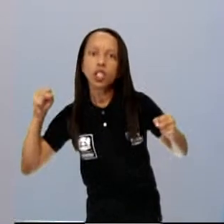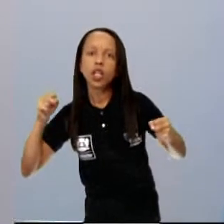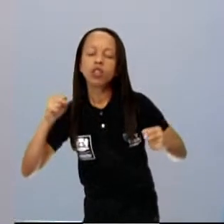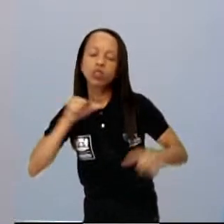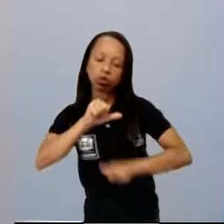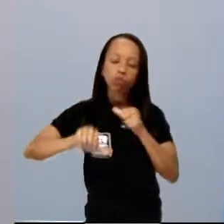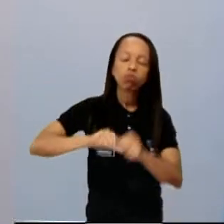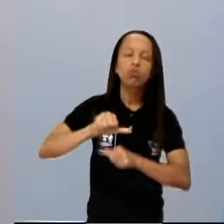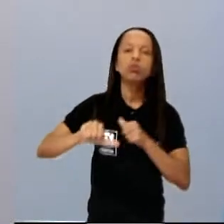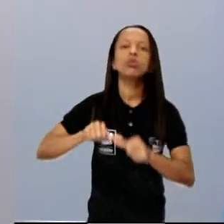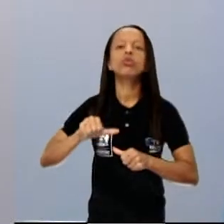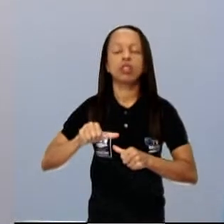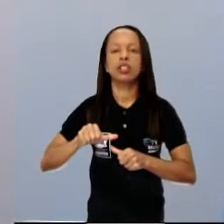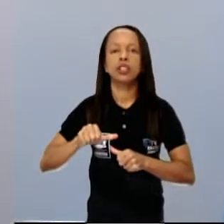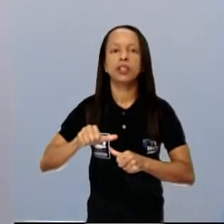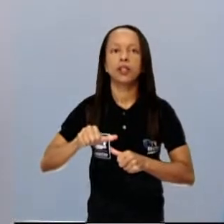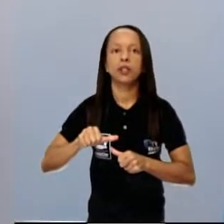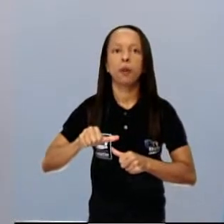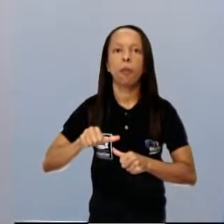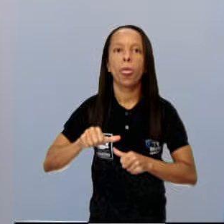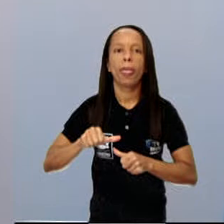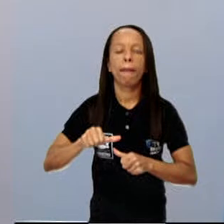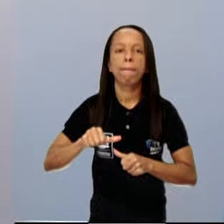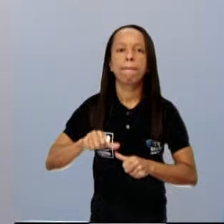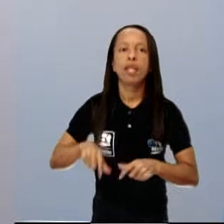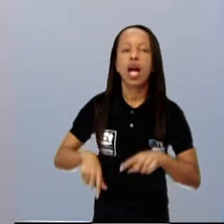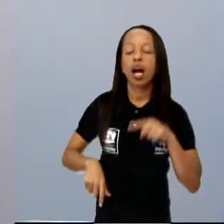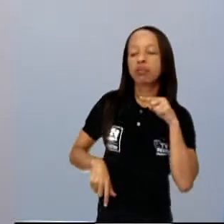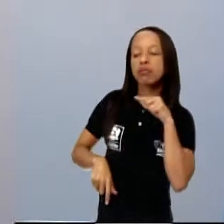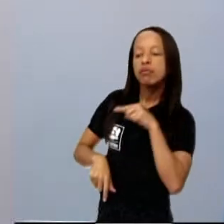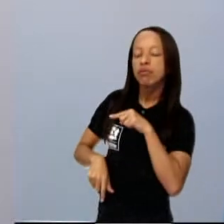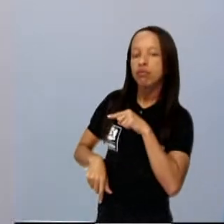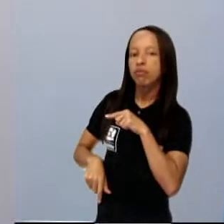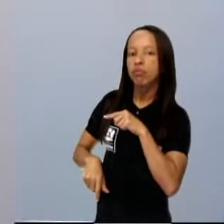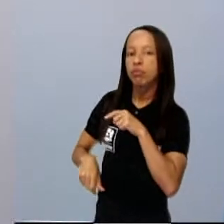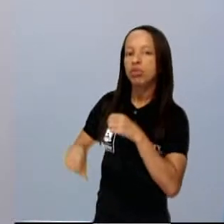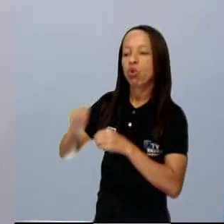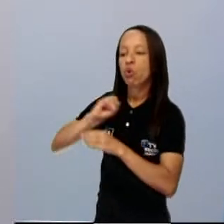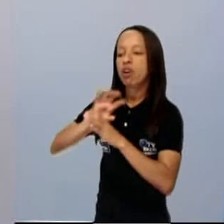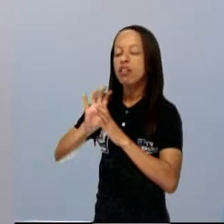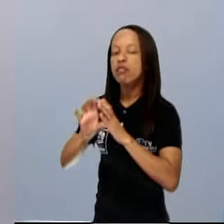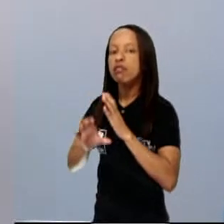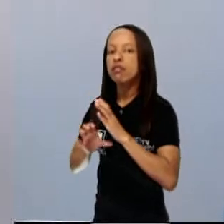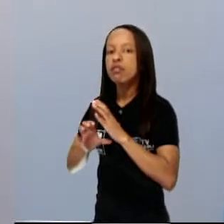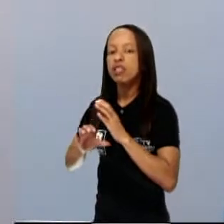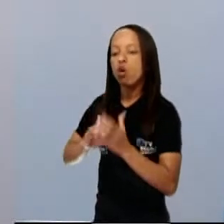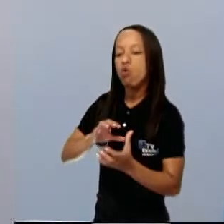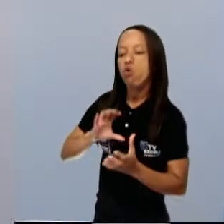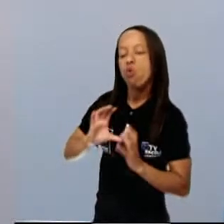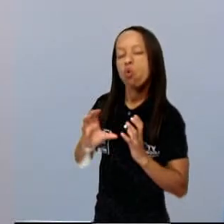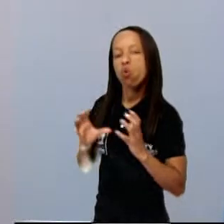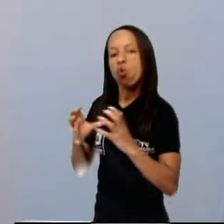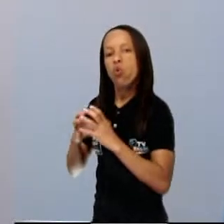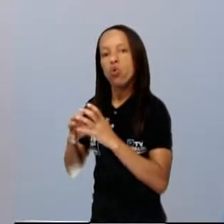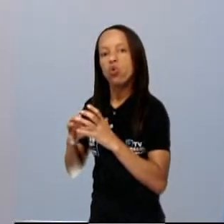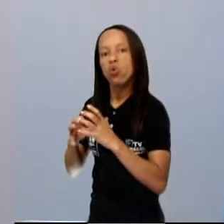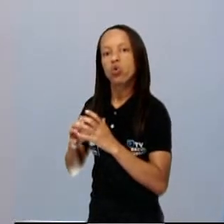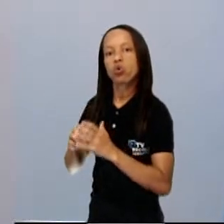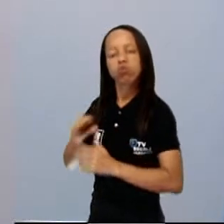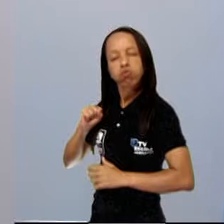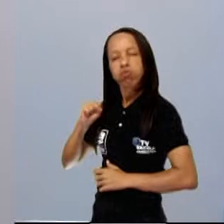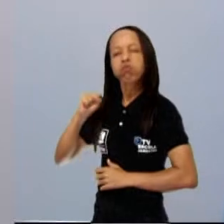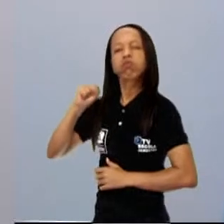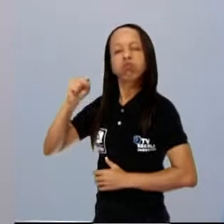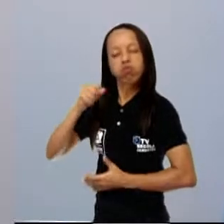os jacobinos, eles tinham essa característica de serem um grupo radical e representavam também os grupos populares, tá